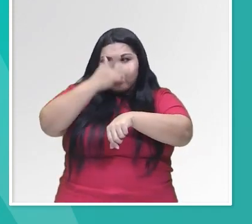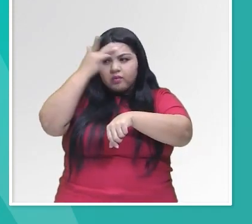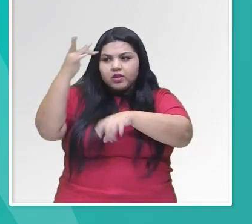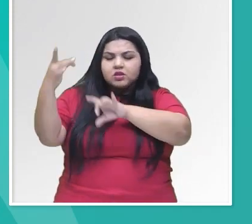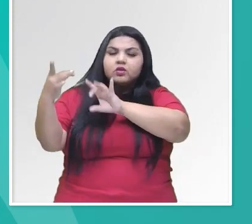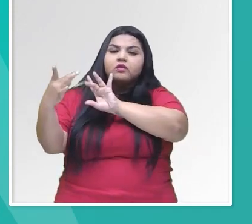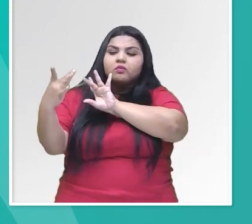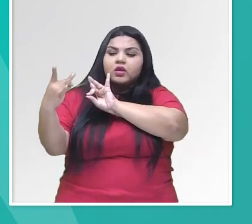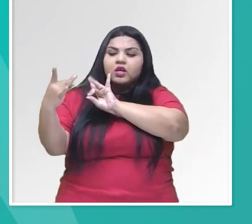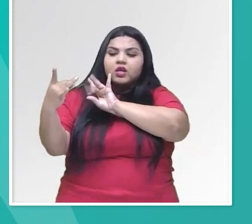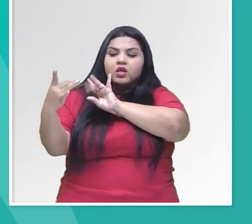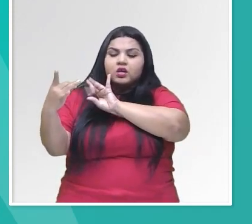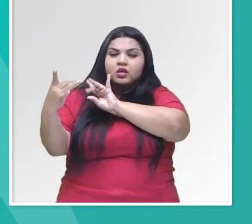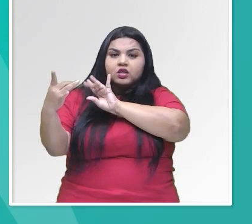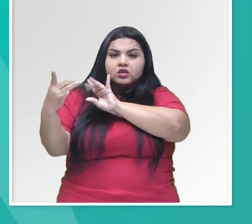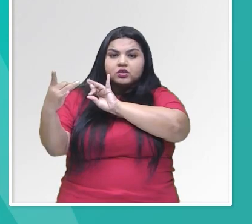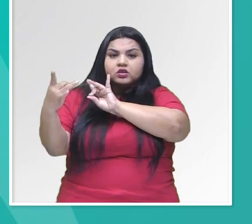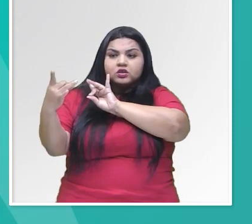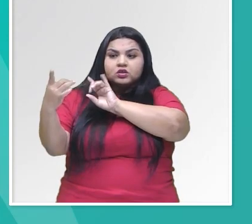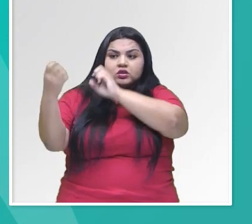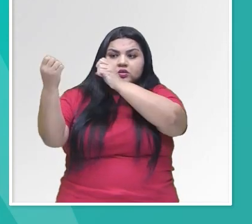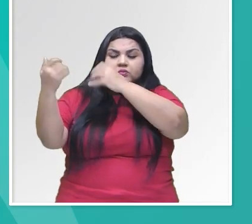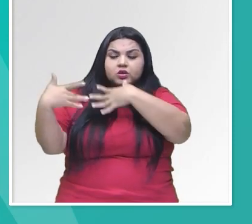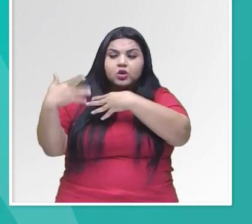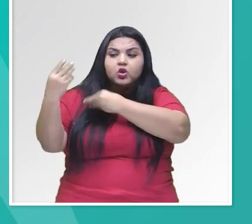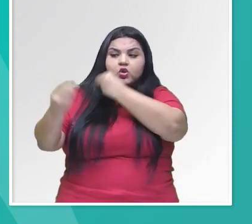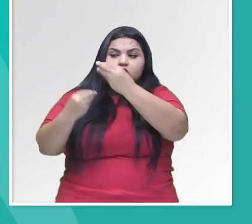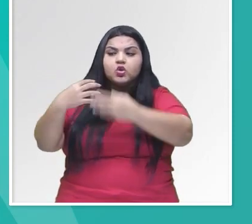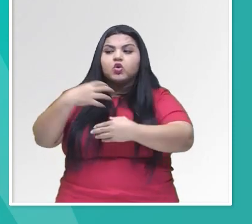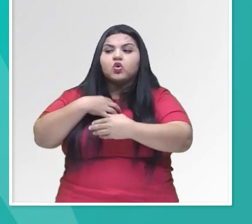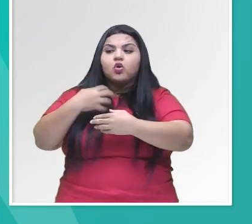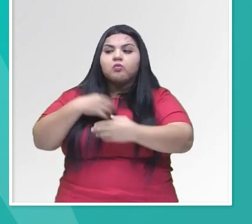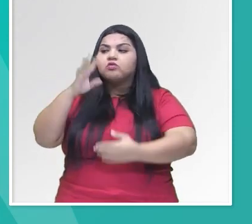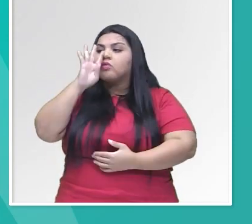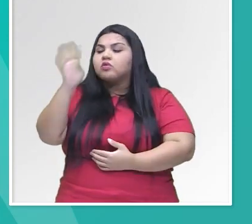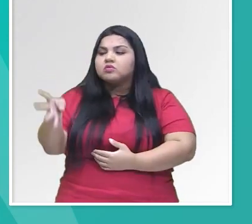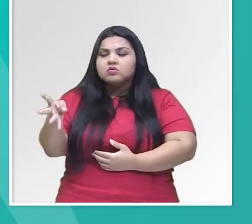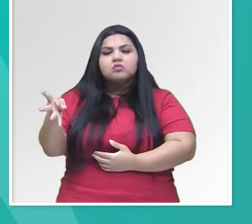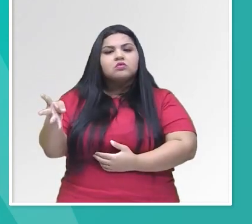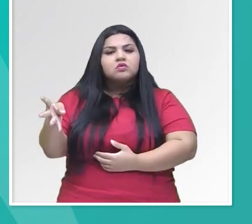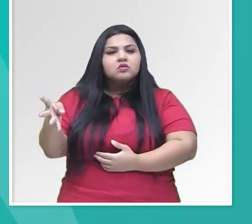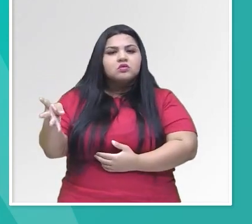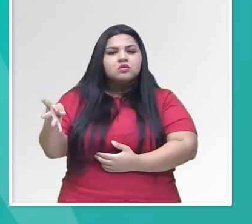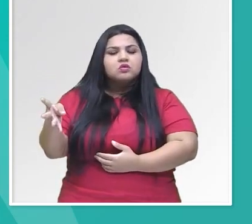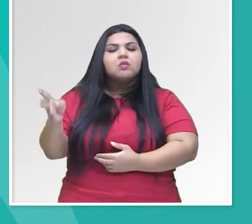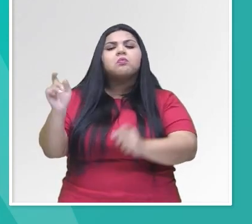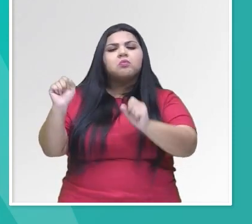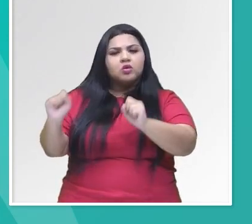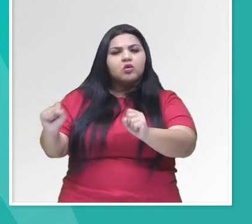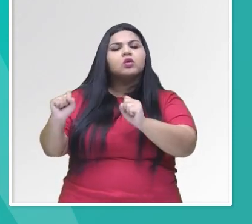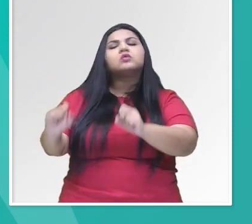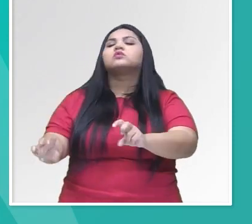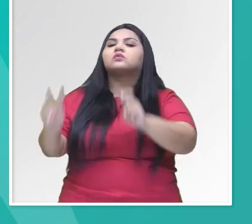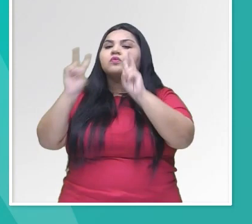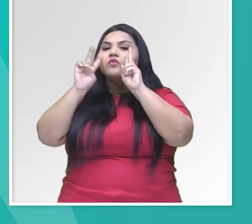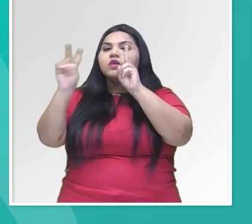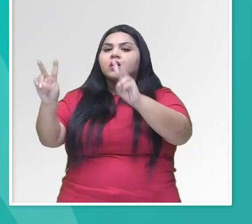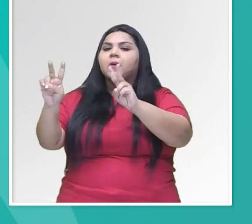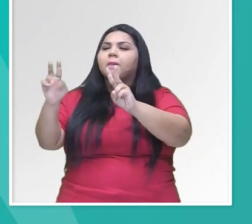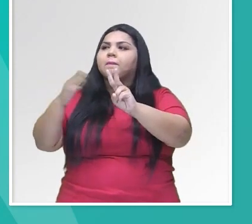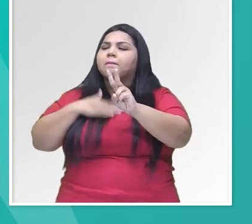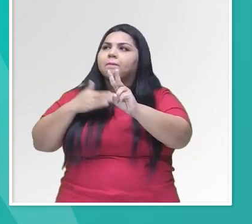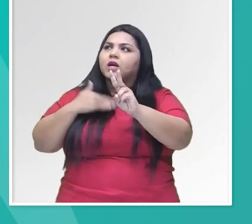feedback, um retorno da forma como eu estou julgando, eu posso ver a minha